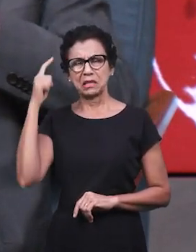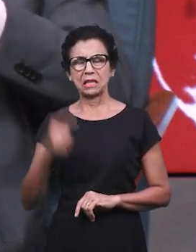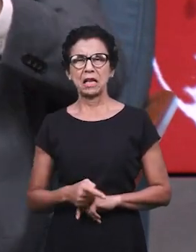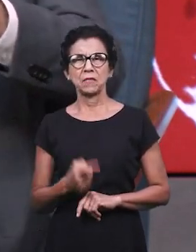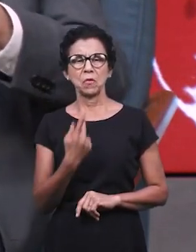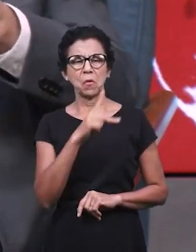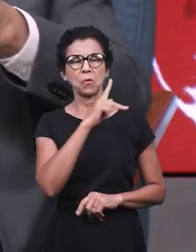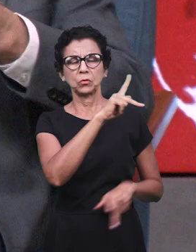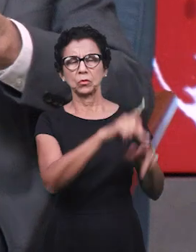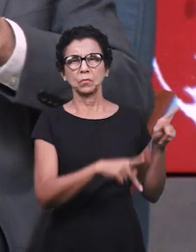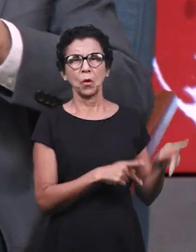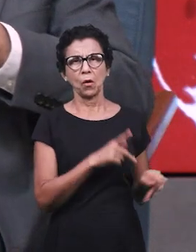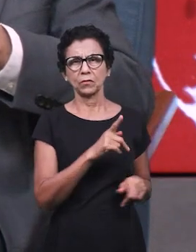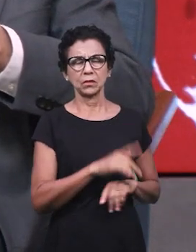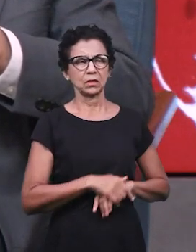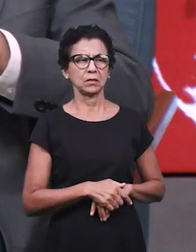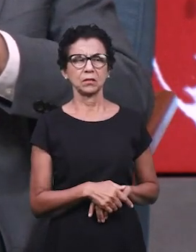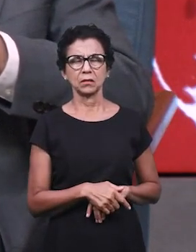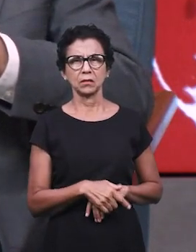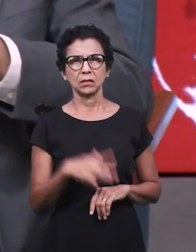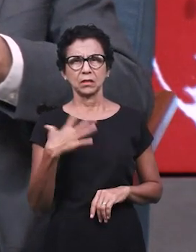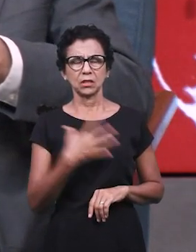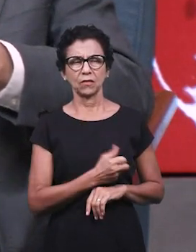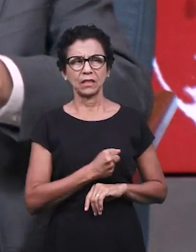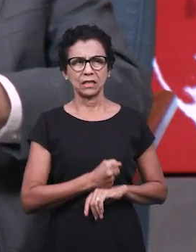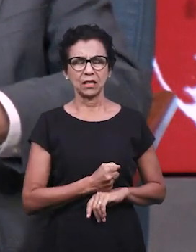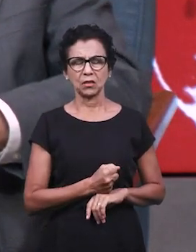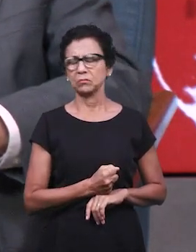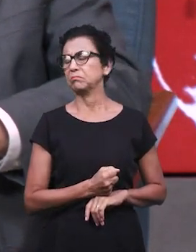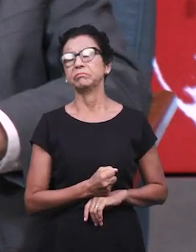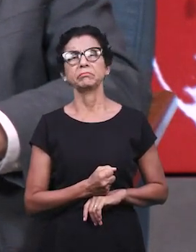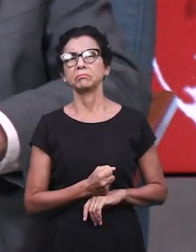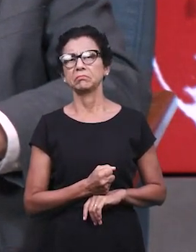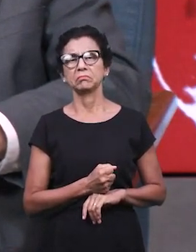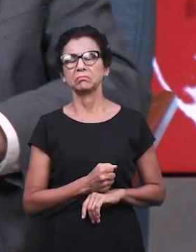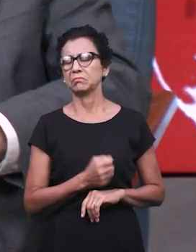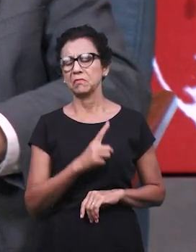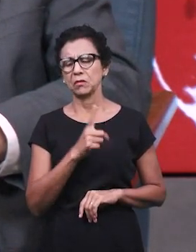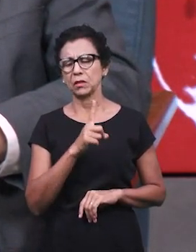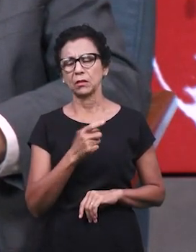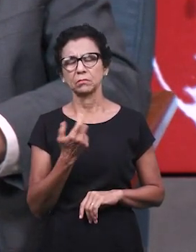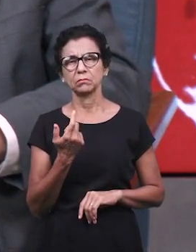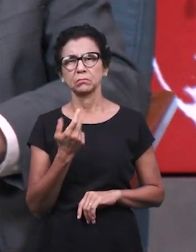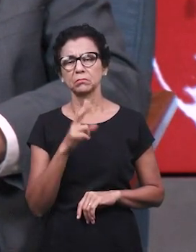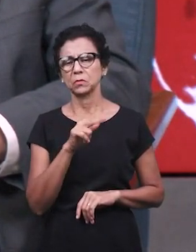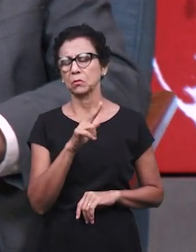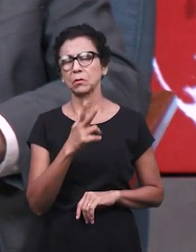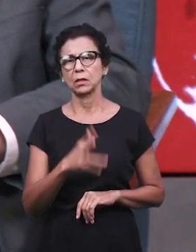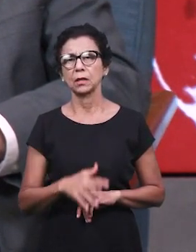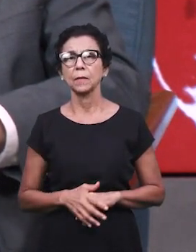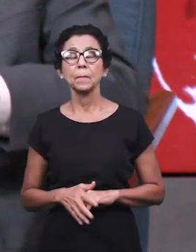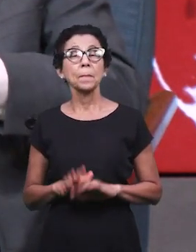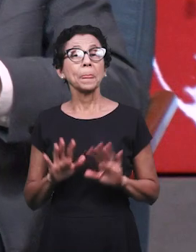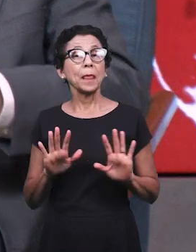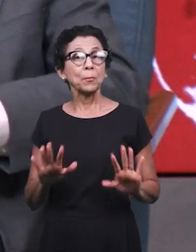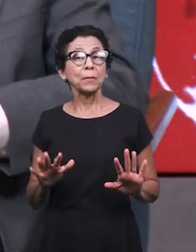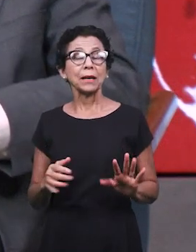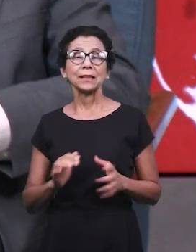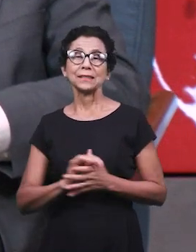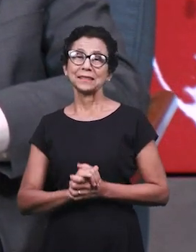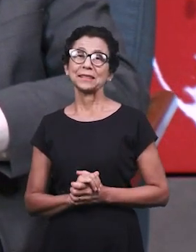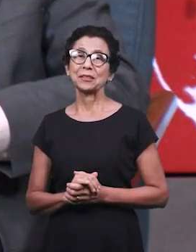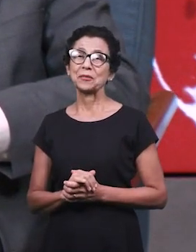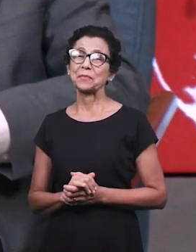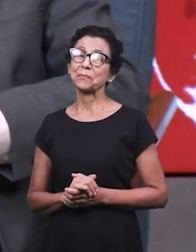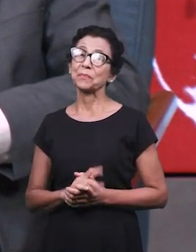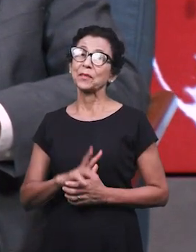que a conversão era só para os judeus. Mas, na verdade, Deus chama, né? O Senhor chama